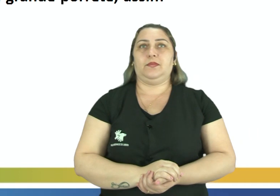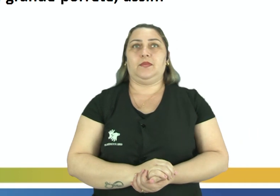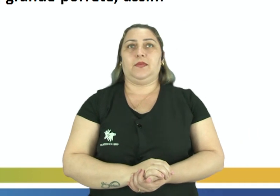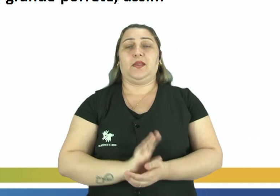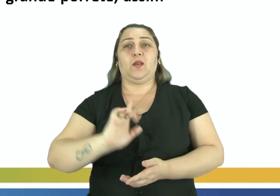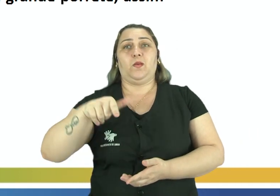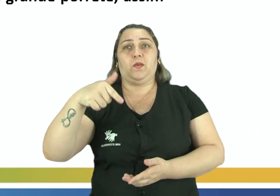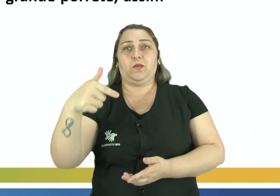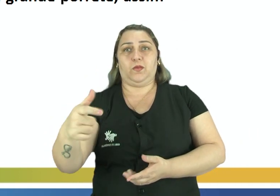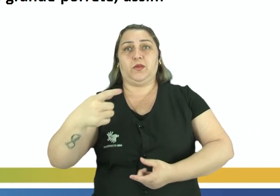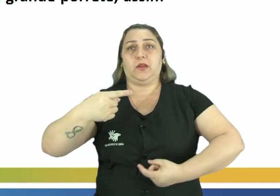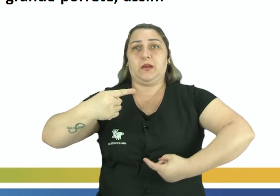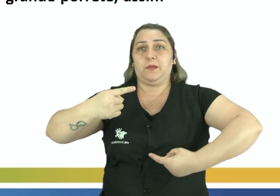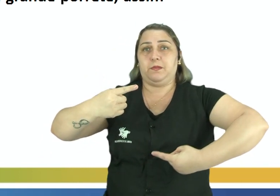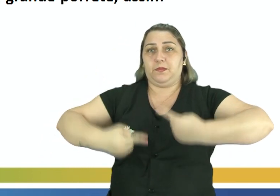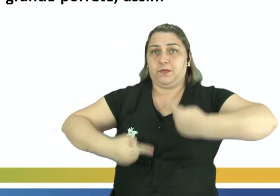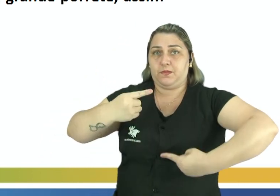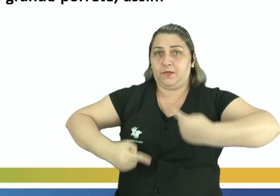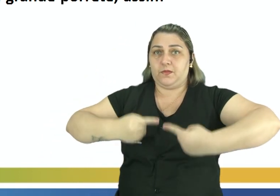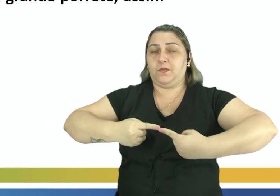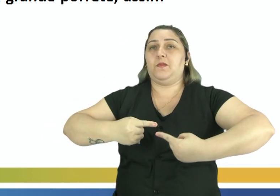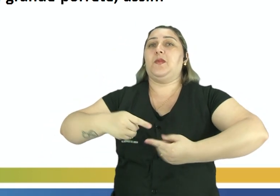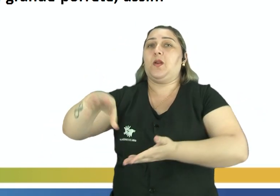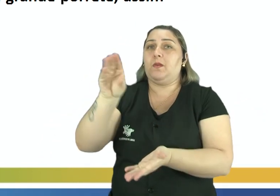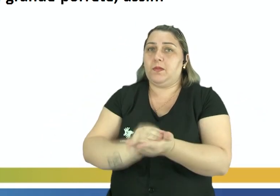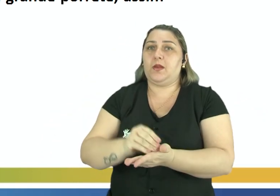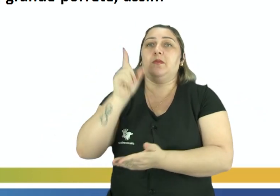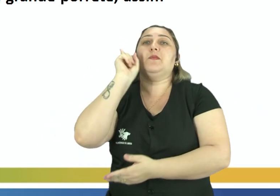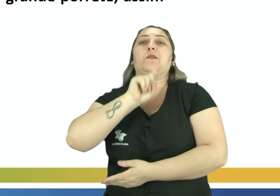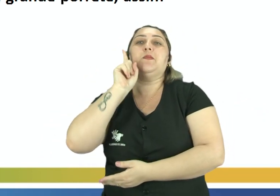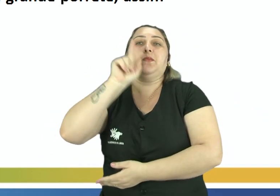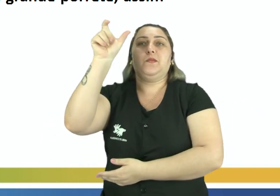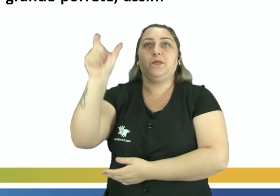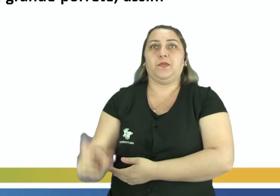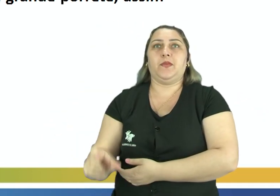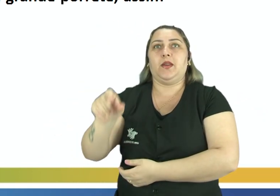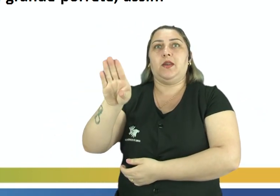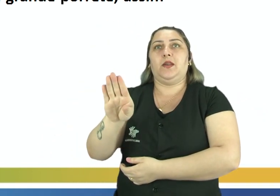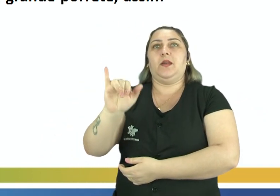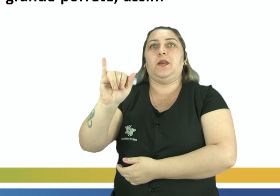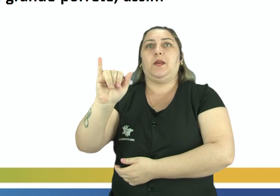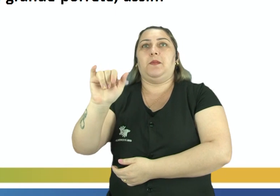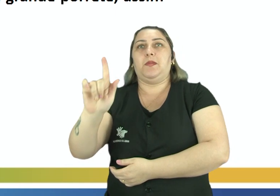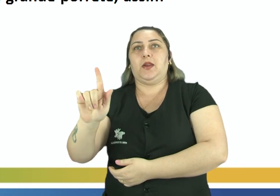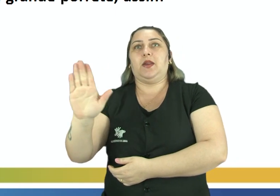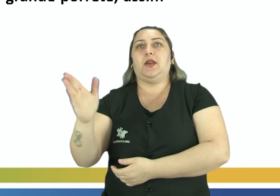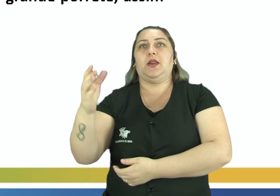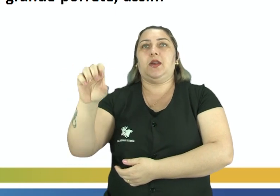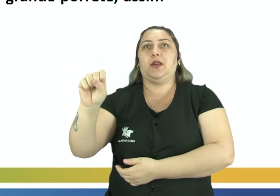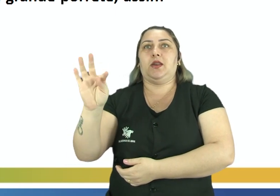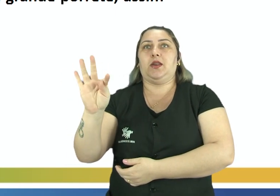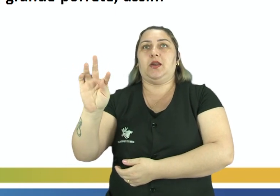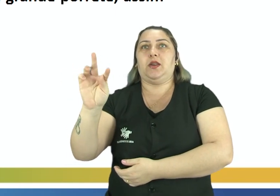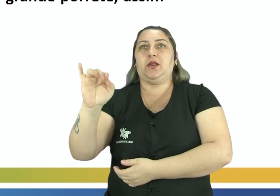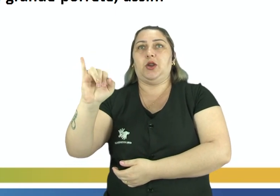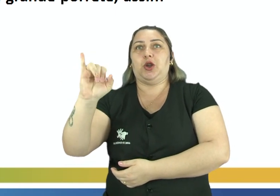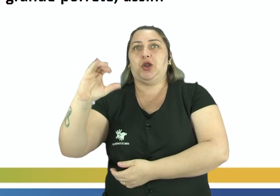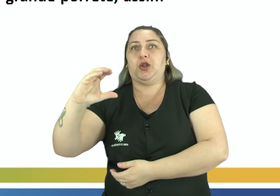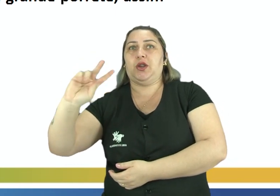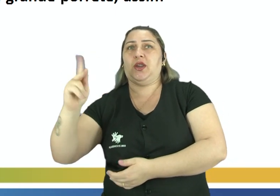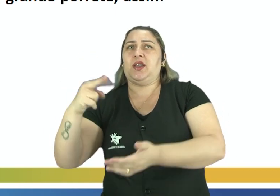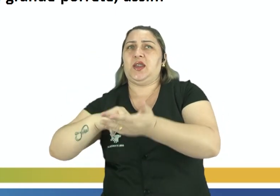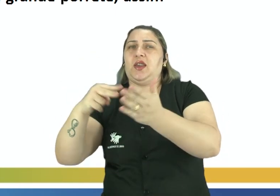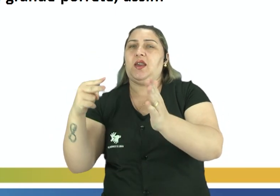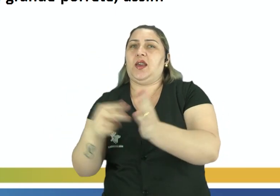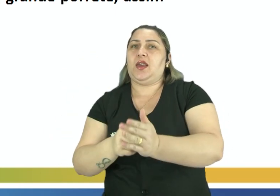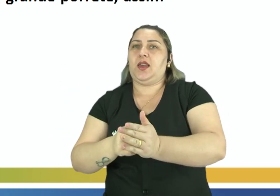Uma outra política também adotada pelos americanos foi o Big Stick, que significa grande porrete. Conforme vocês